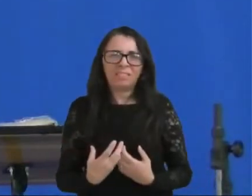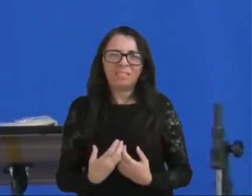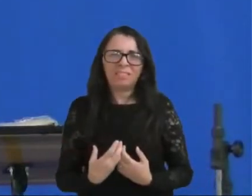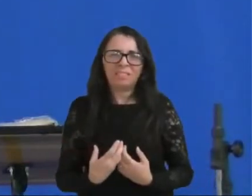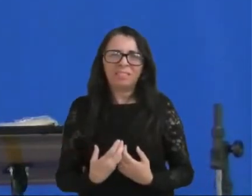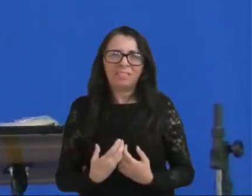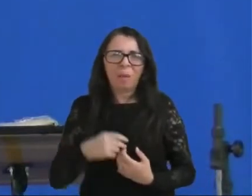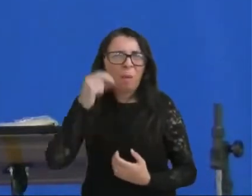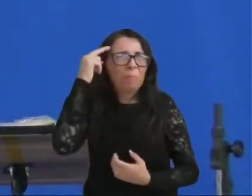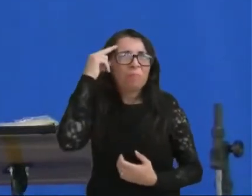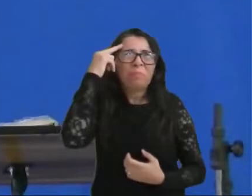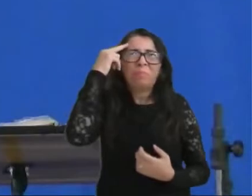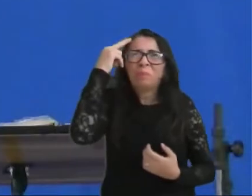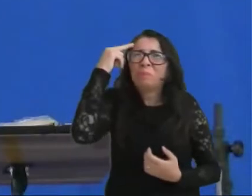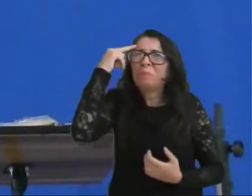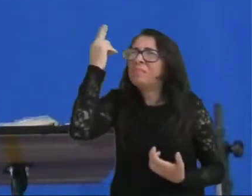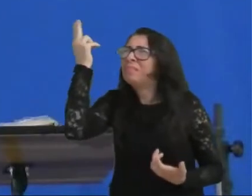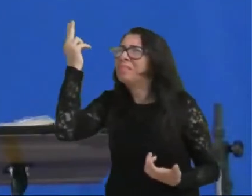Cristo.